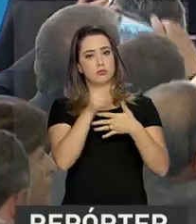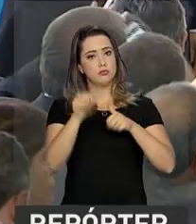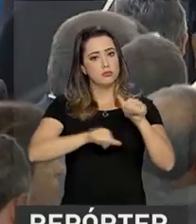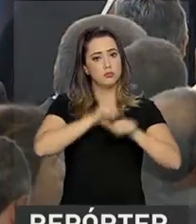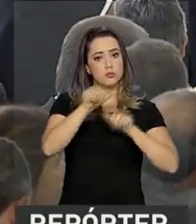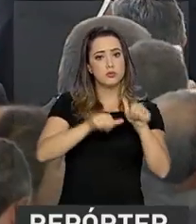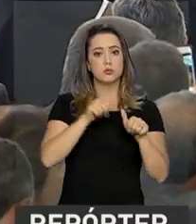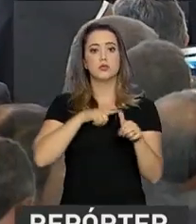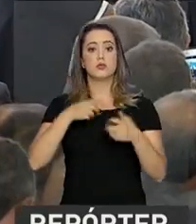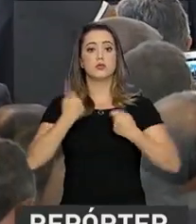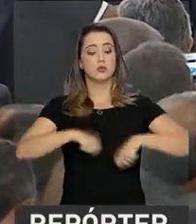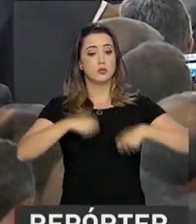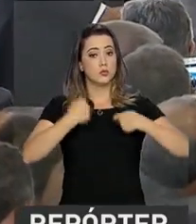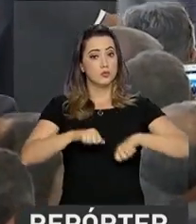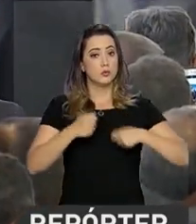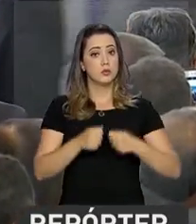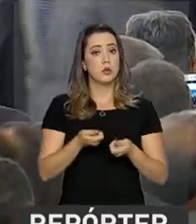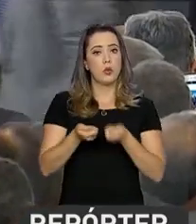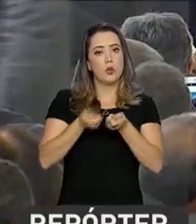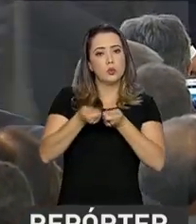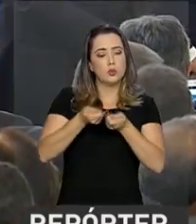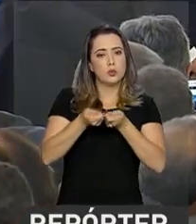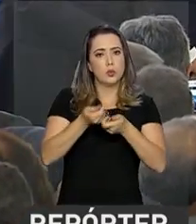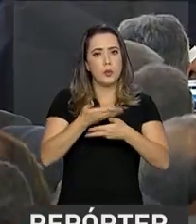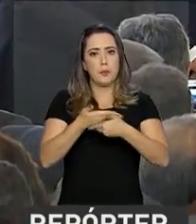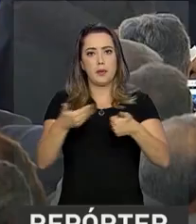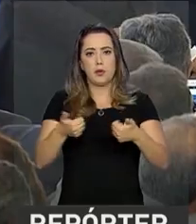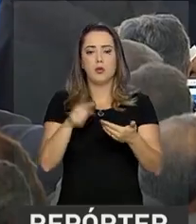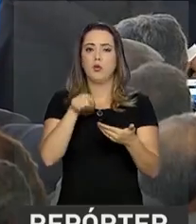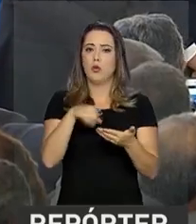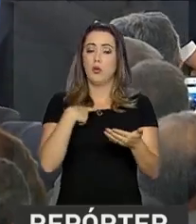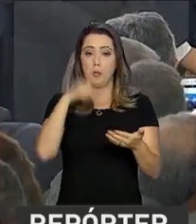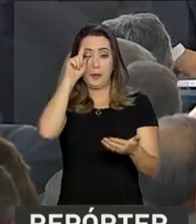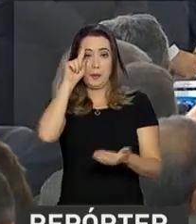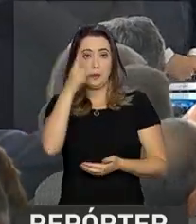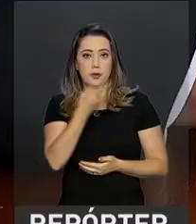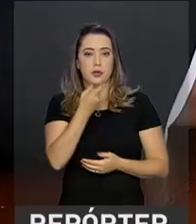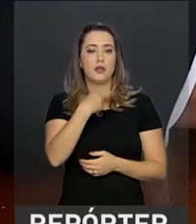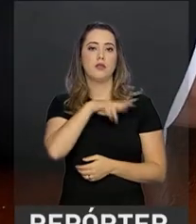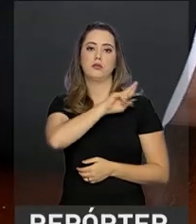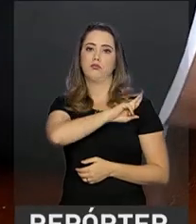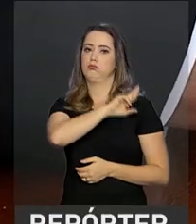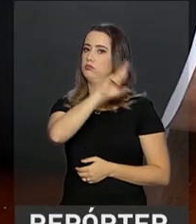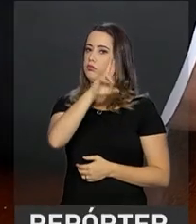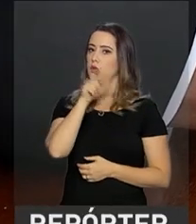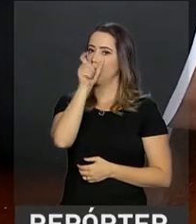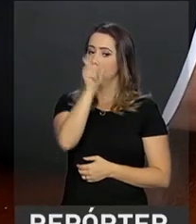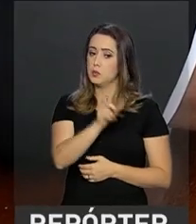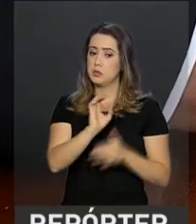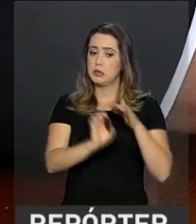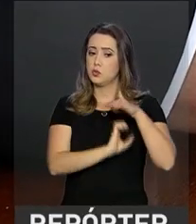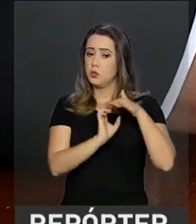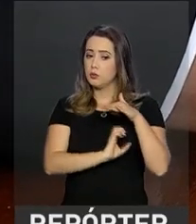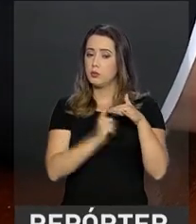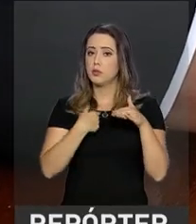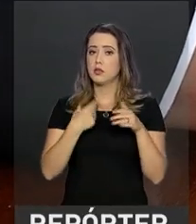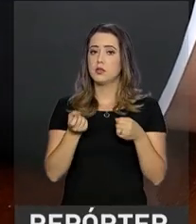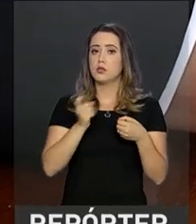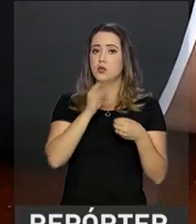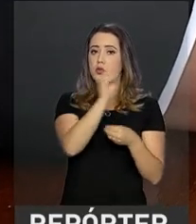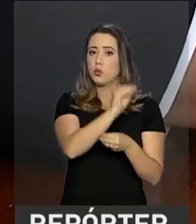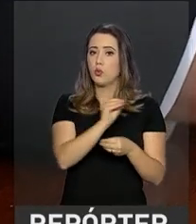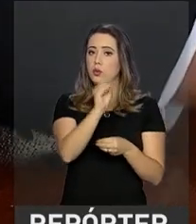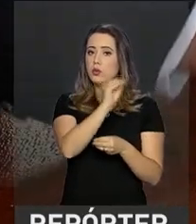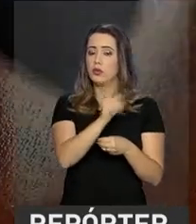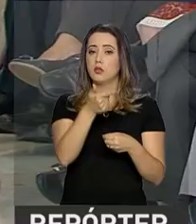estão exigências ambientais mais rígidas como a previsão expressa da responsabilidade do minerador de recuperar áreas